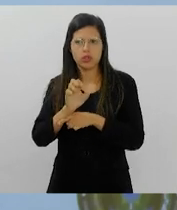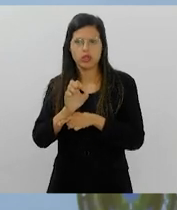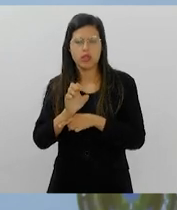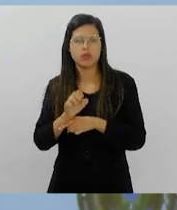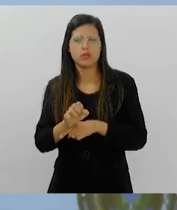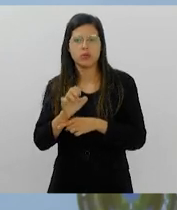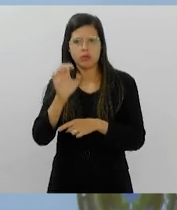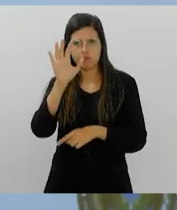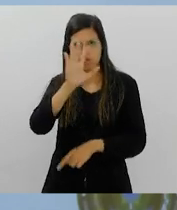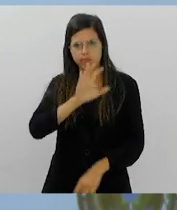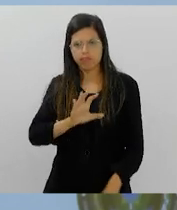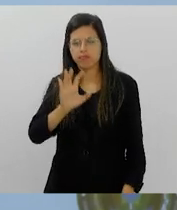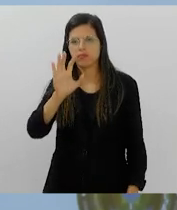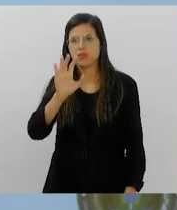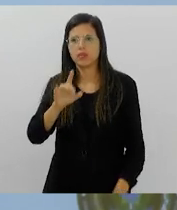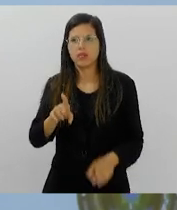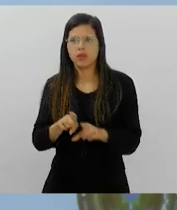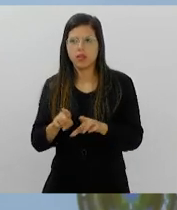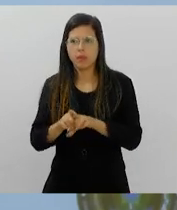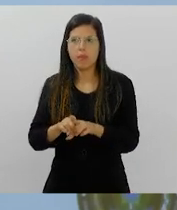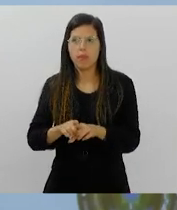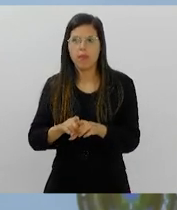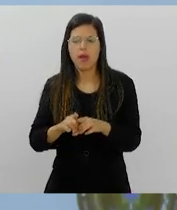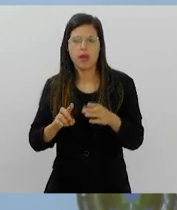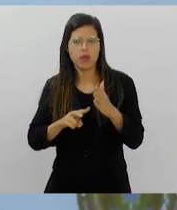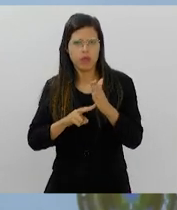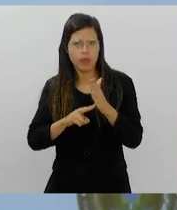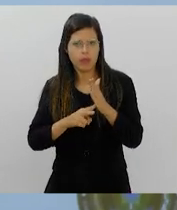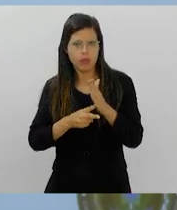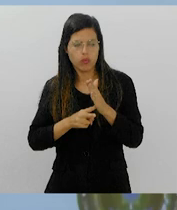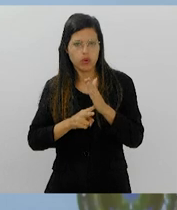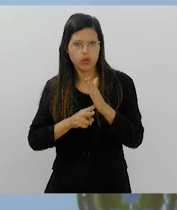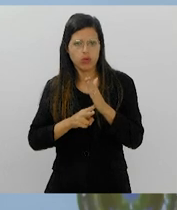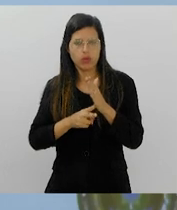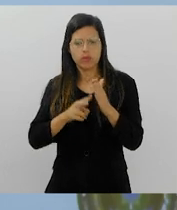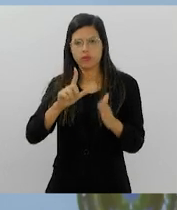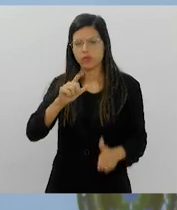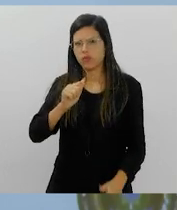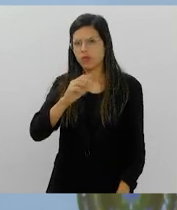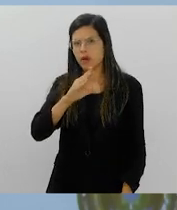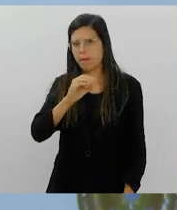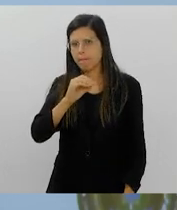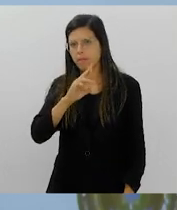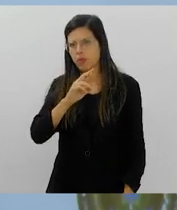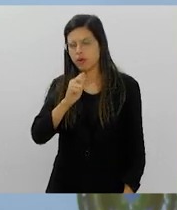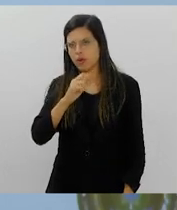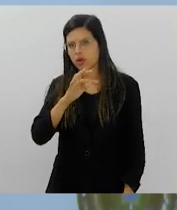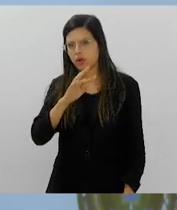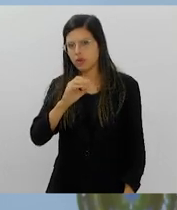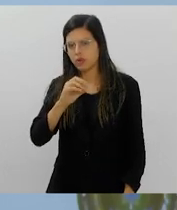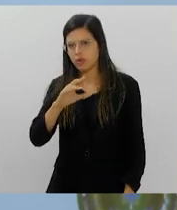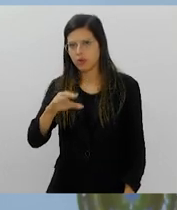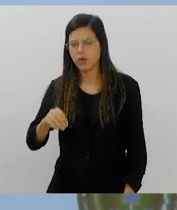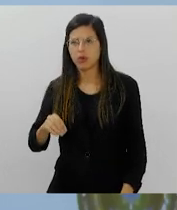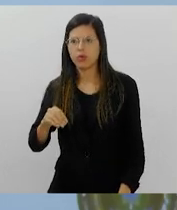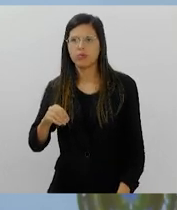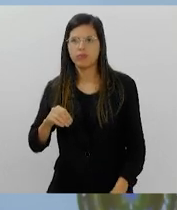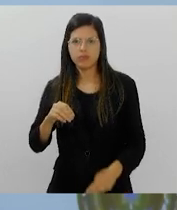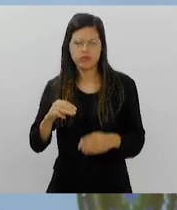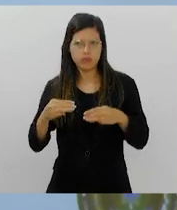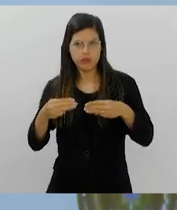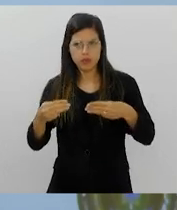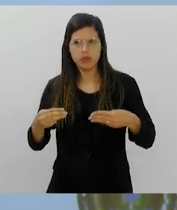do Laboratório de Operações Cibernéticas, lá do Ministério, então, da Rede CISP, que são os Centros Integrados